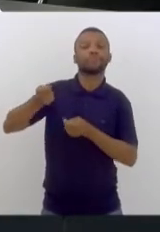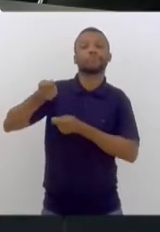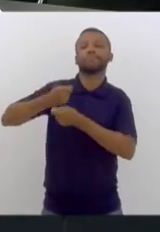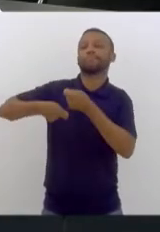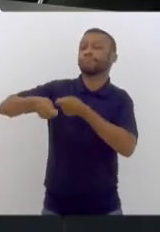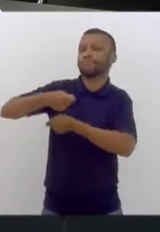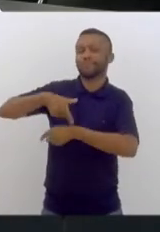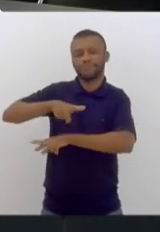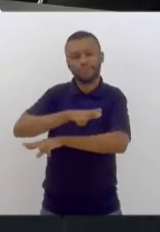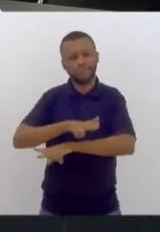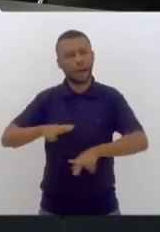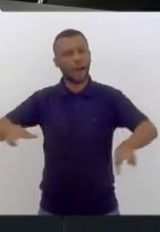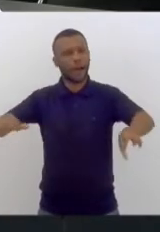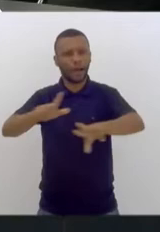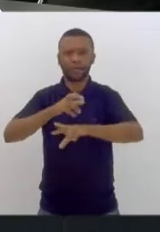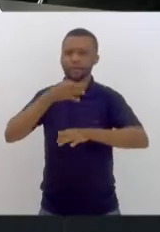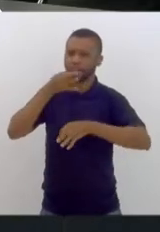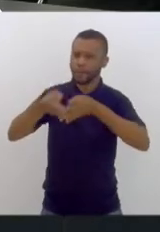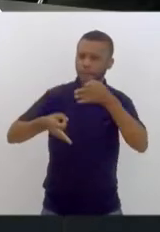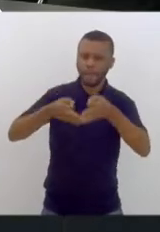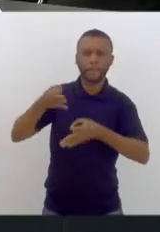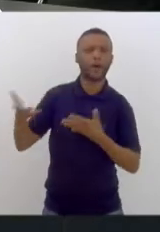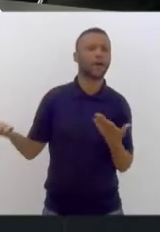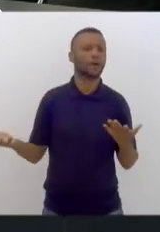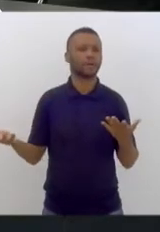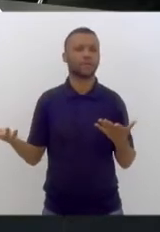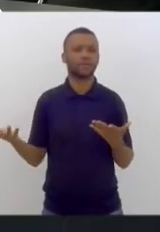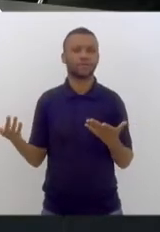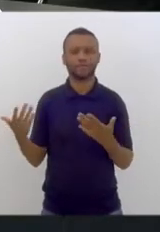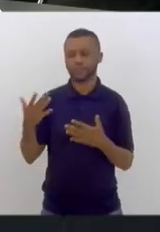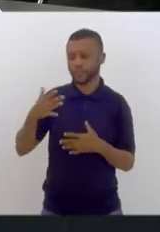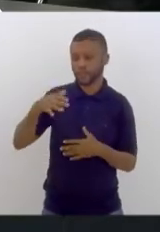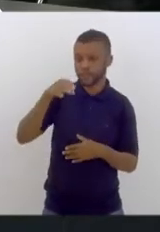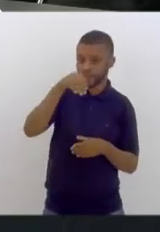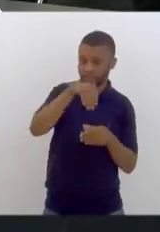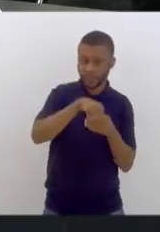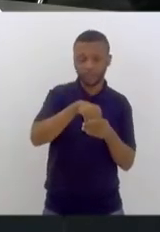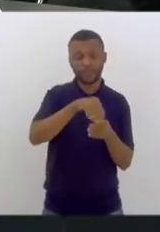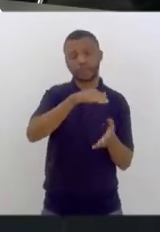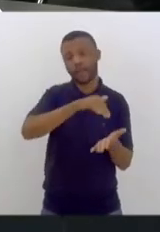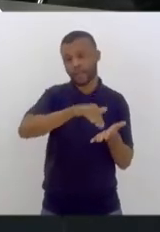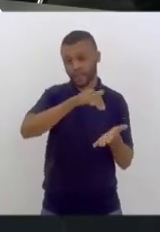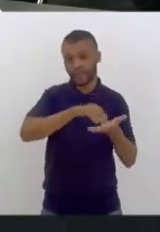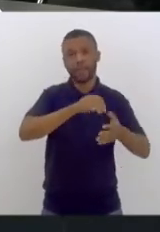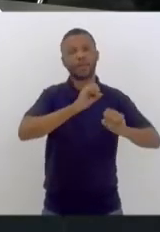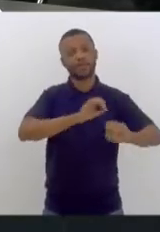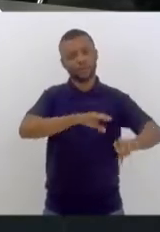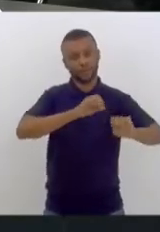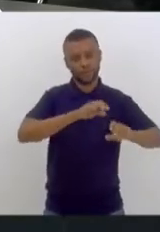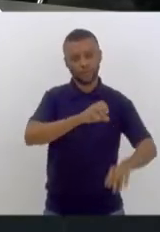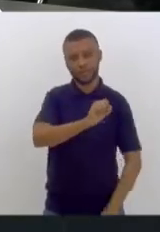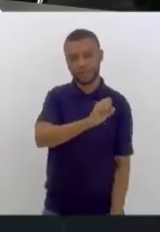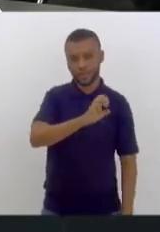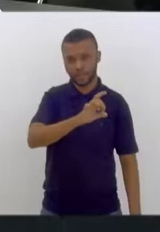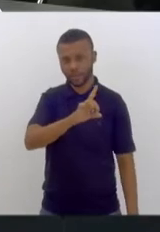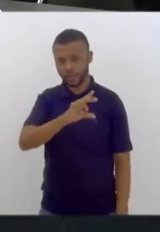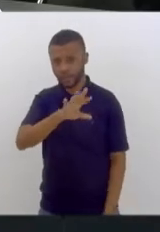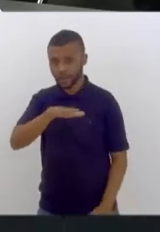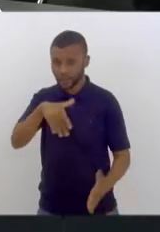gestões diferenciadas, né? Tanto na SEDUC, né? Até o momento acho que já é o terceiro,